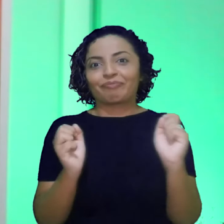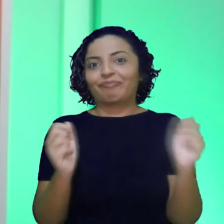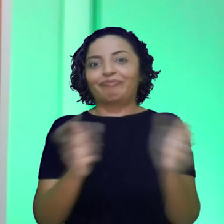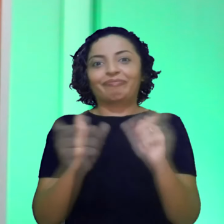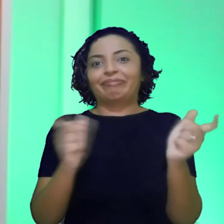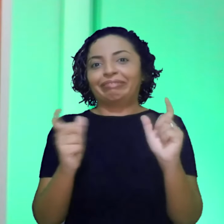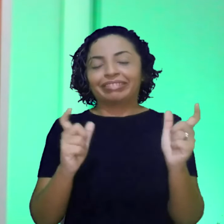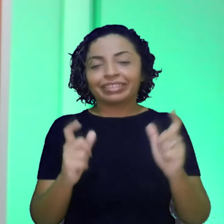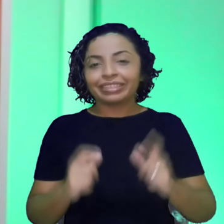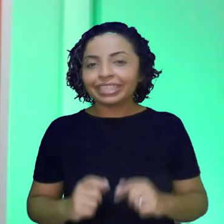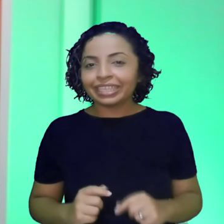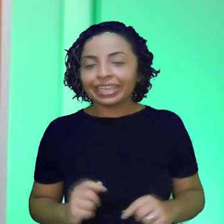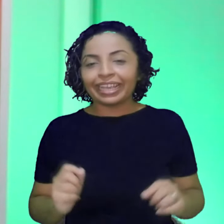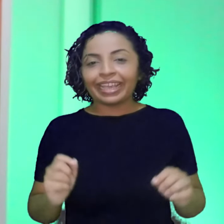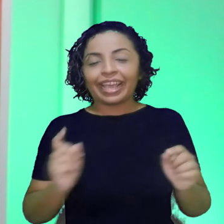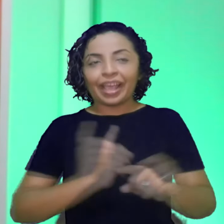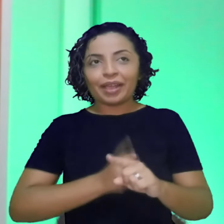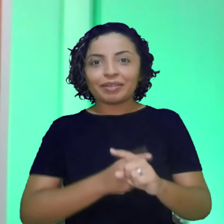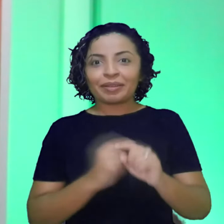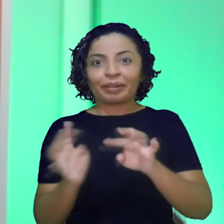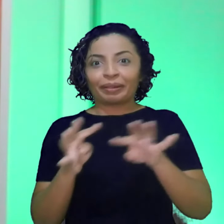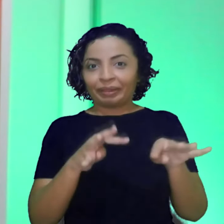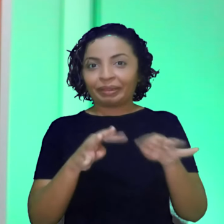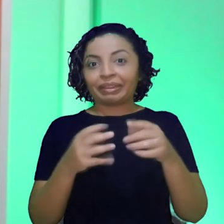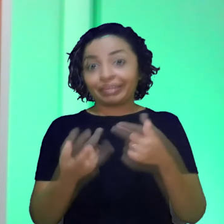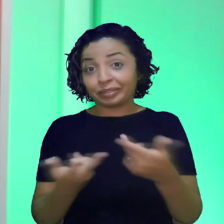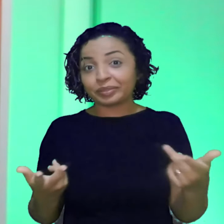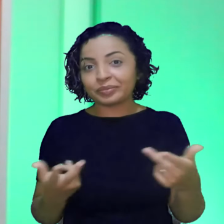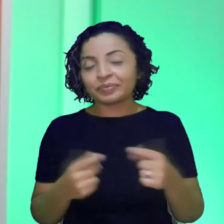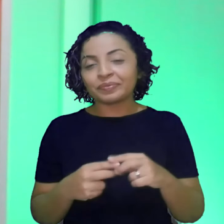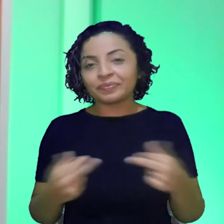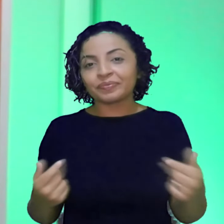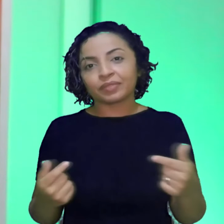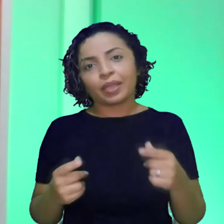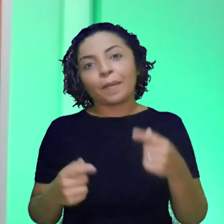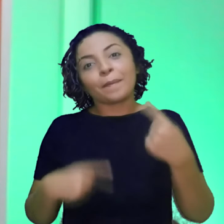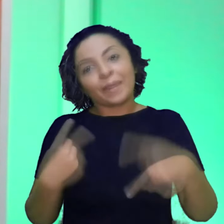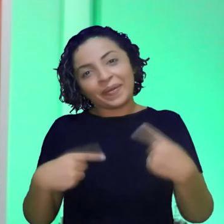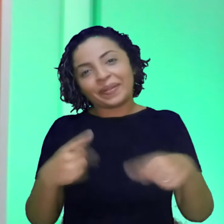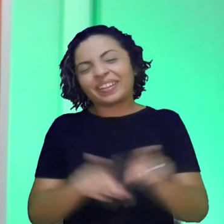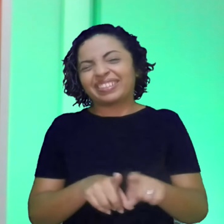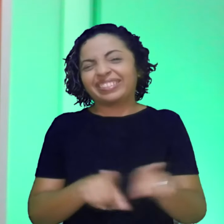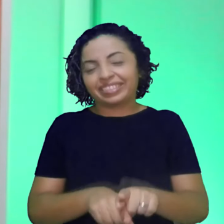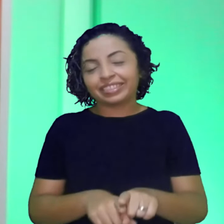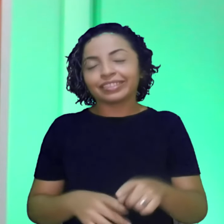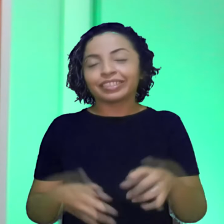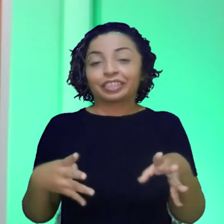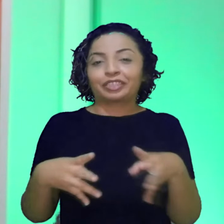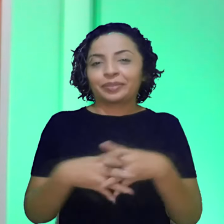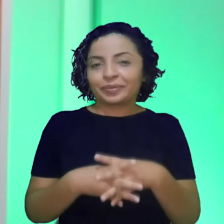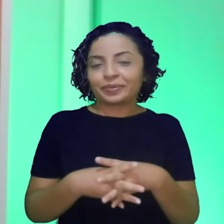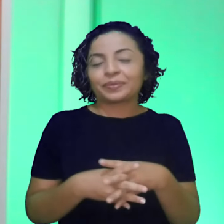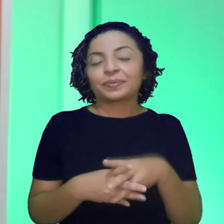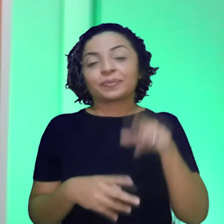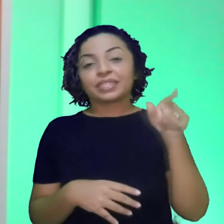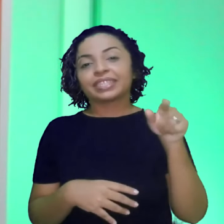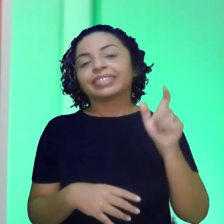Algo muito que chama muita atenção, né? E sempre muito polêmico também. Controverso